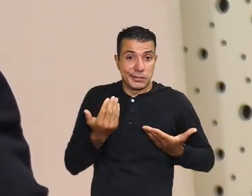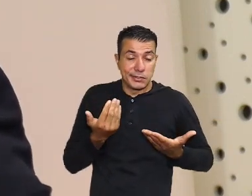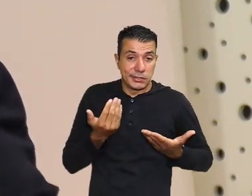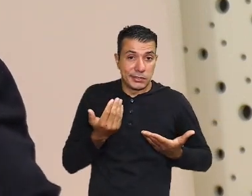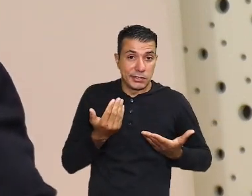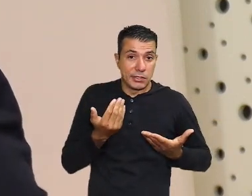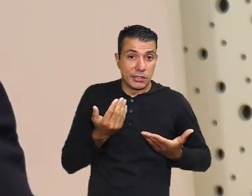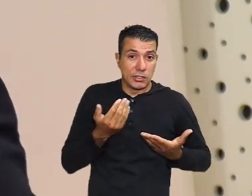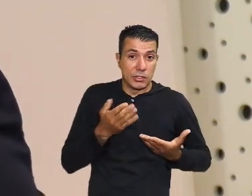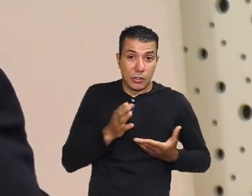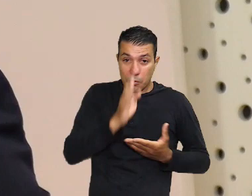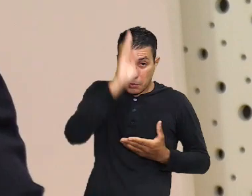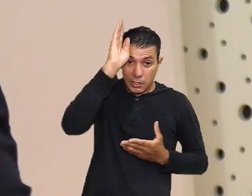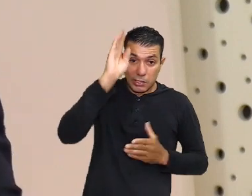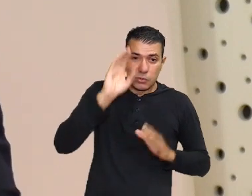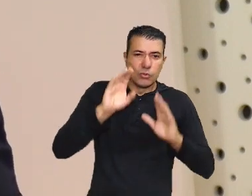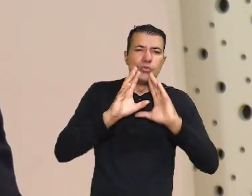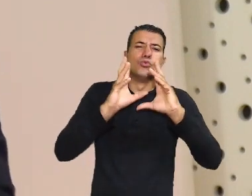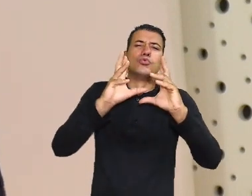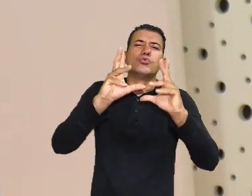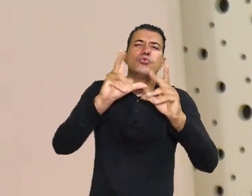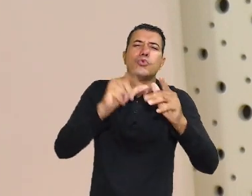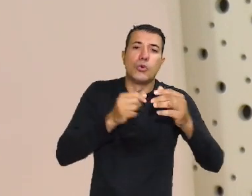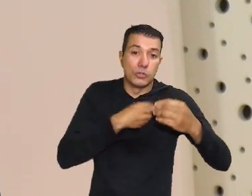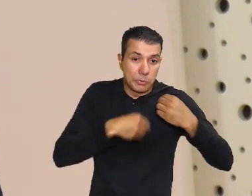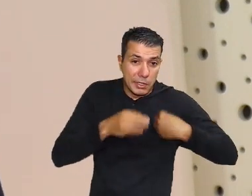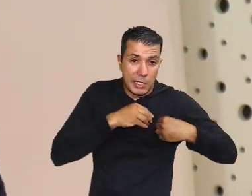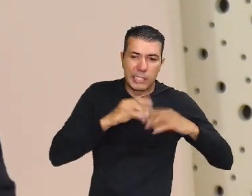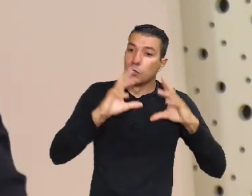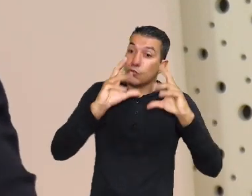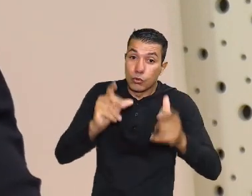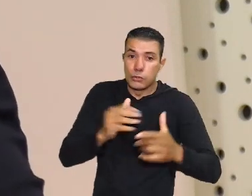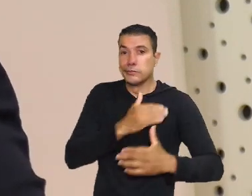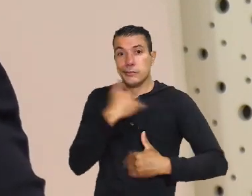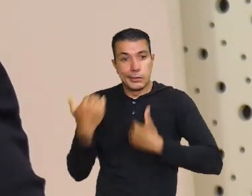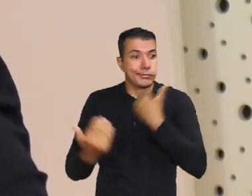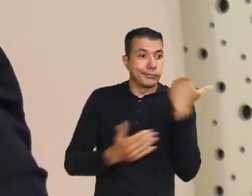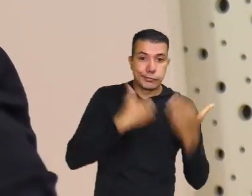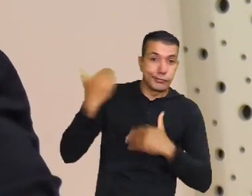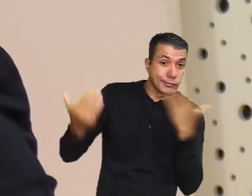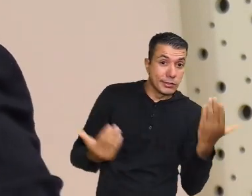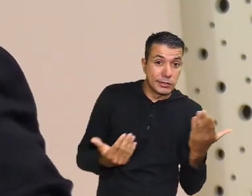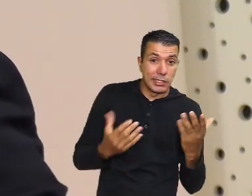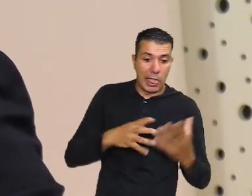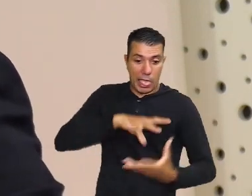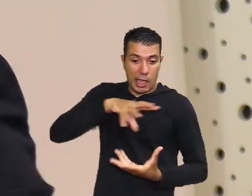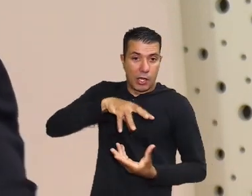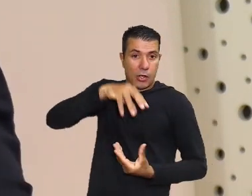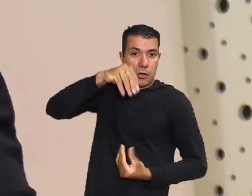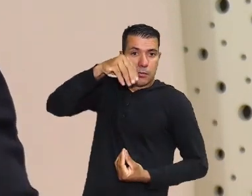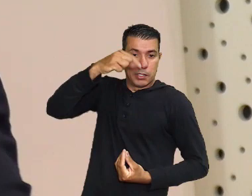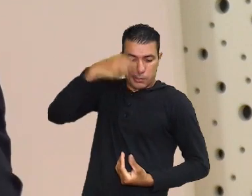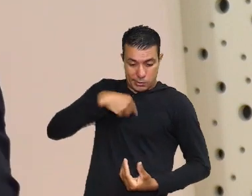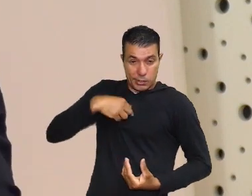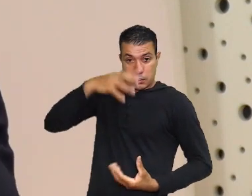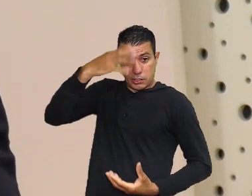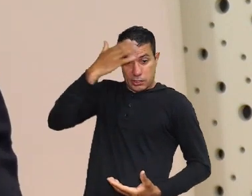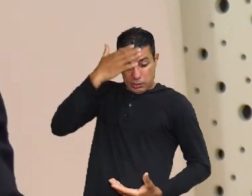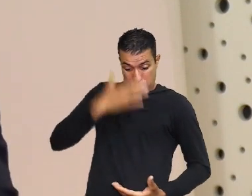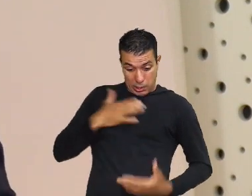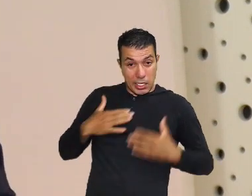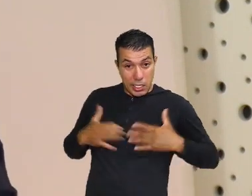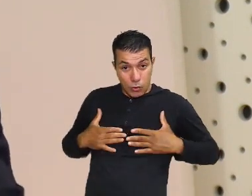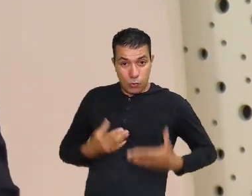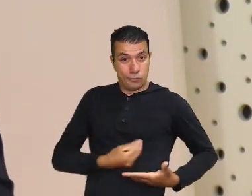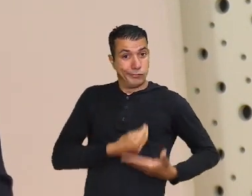Romanos 5:12 diz: todos pecaram, então todos morrem. Tá? Então, a alma, o ser vivente, morre por causa